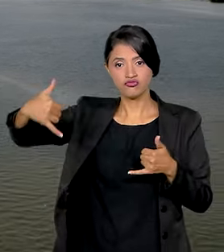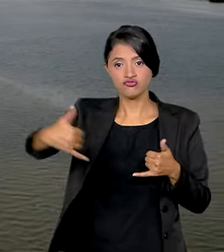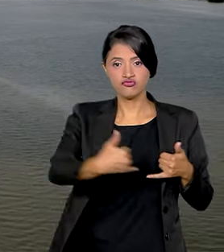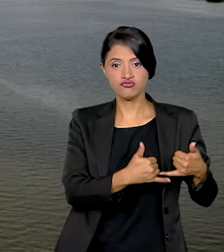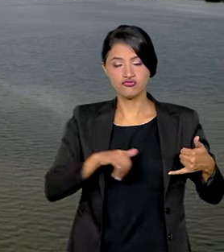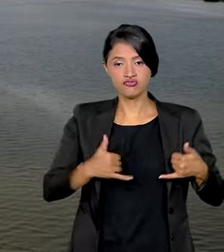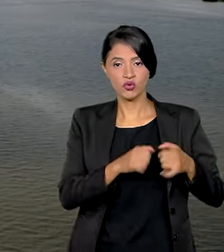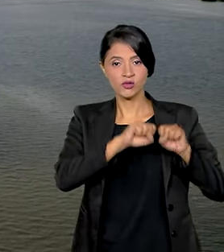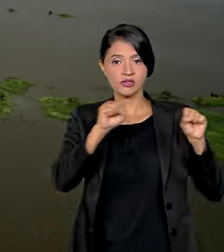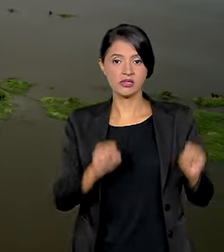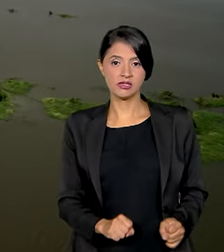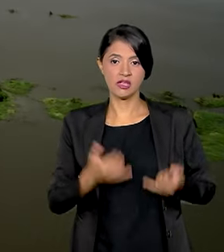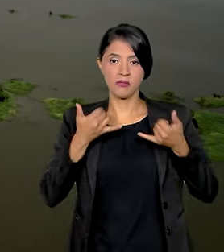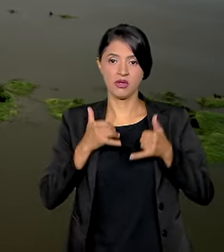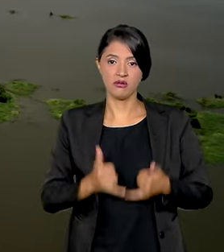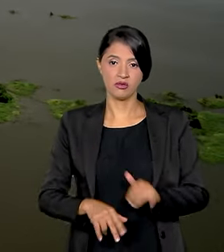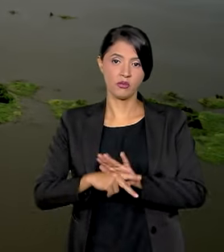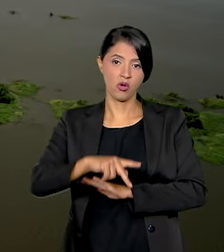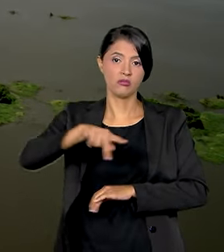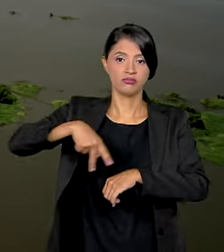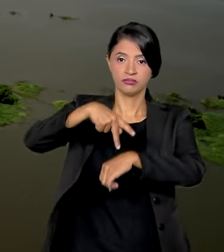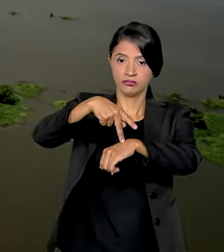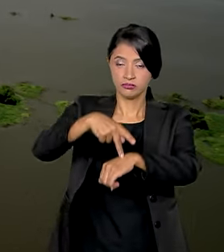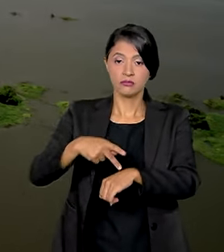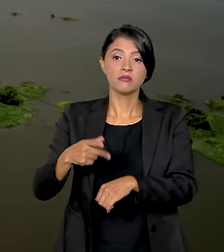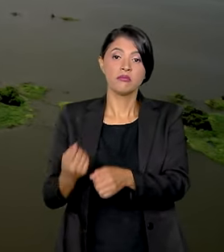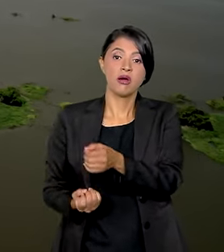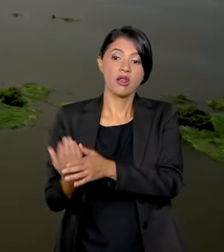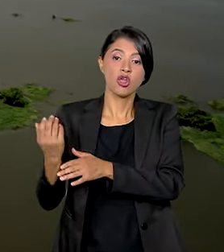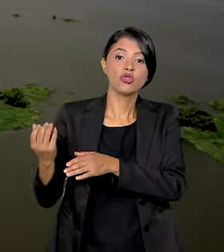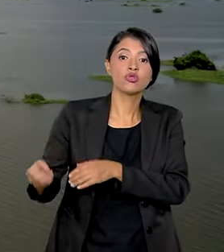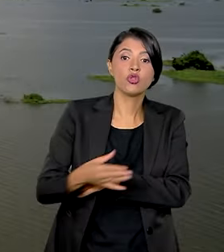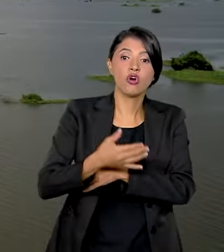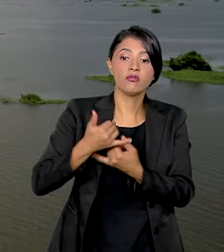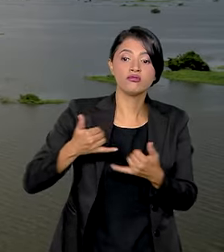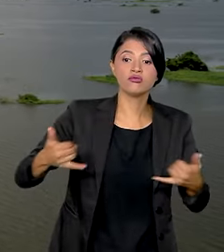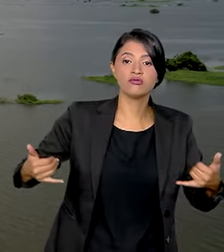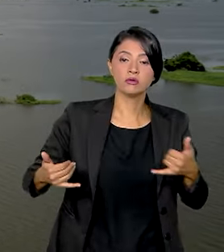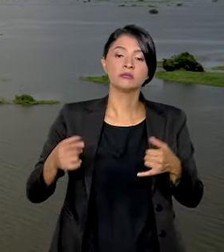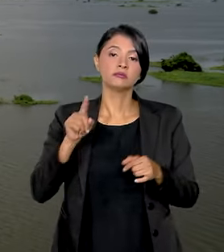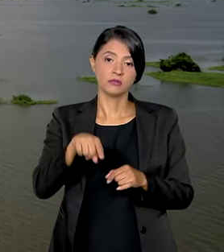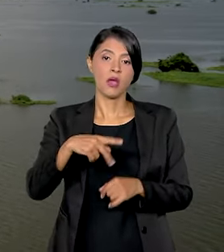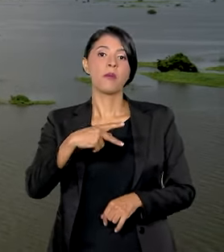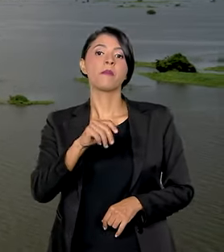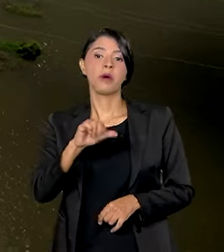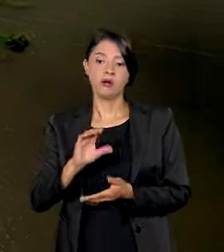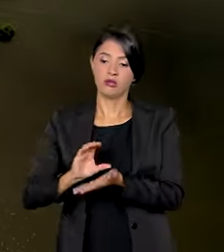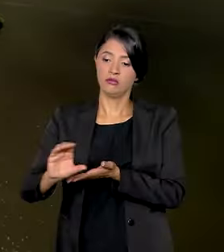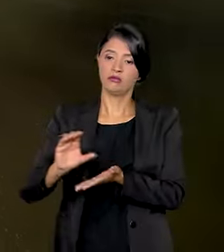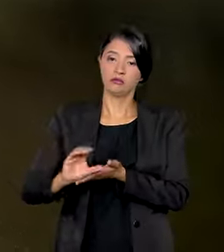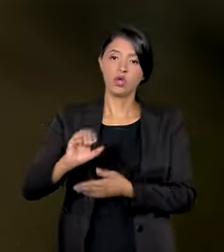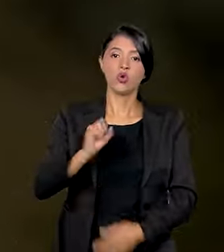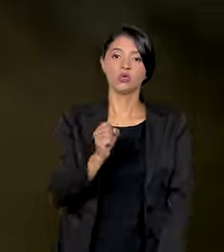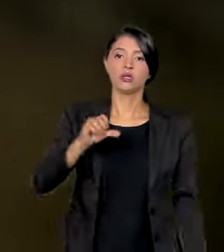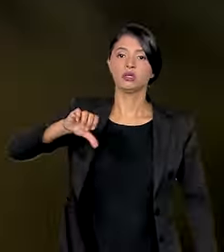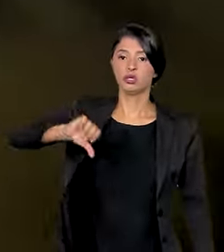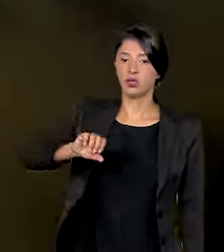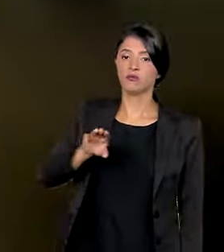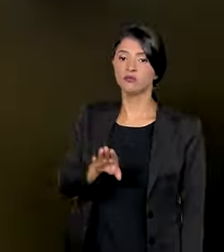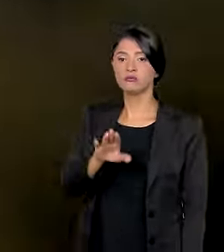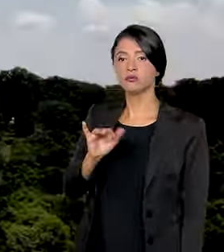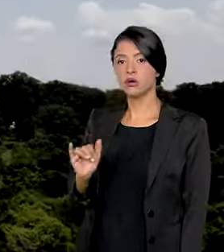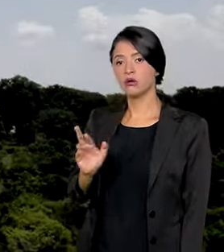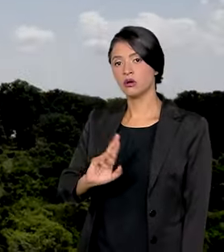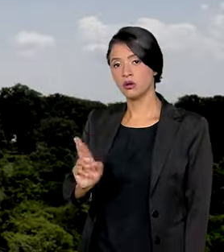que interligam todo o sistema elétrico do país. Para construir novas linhas, o PAC prevê investimentos de